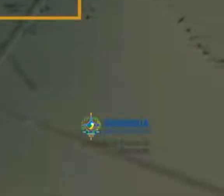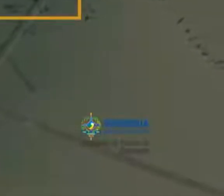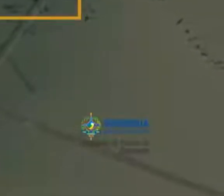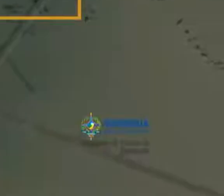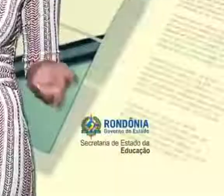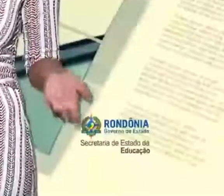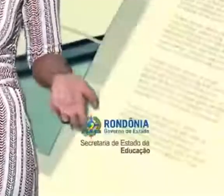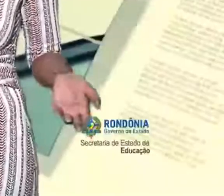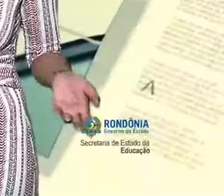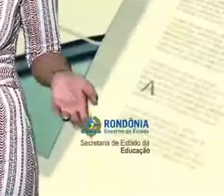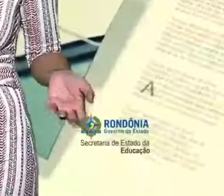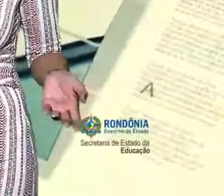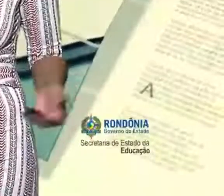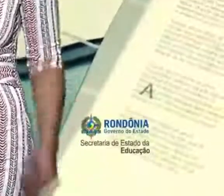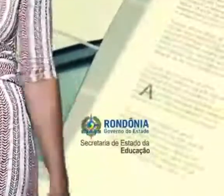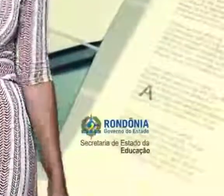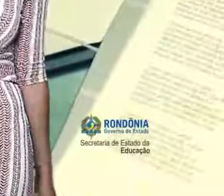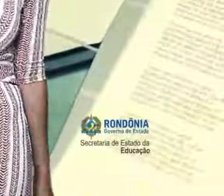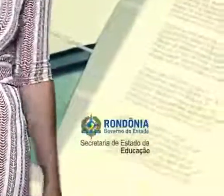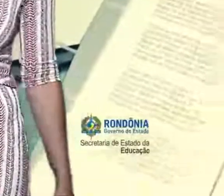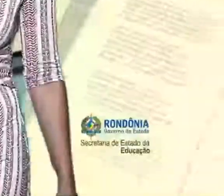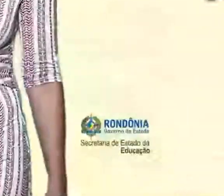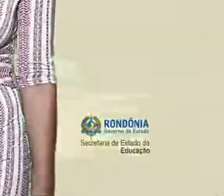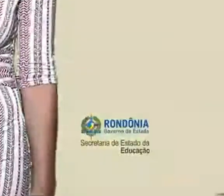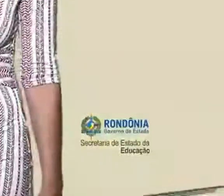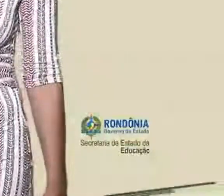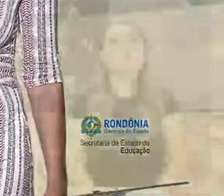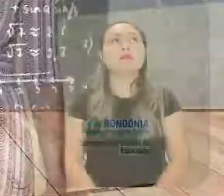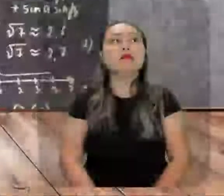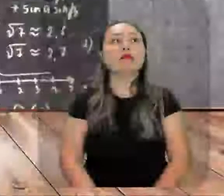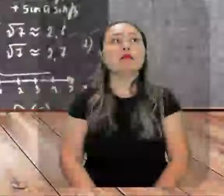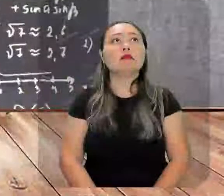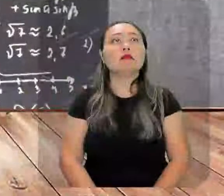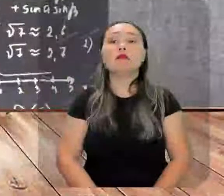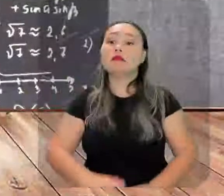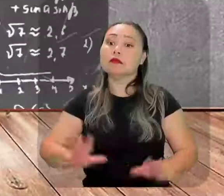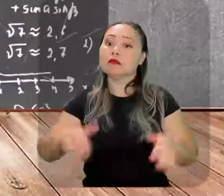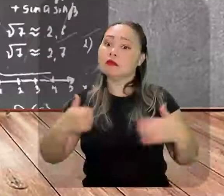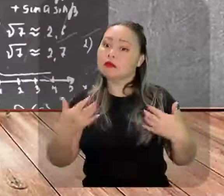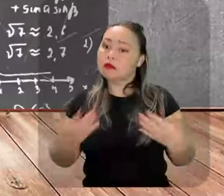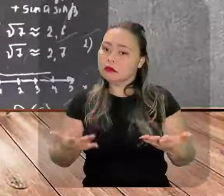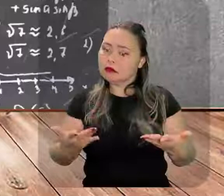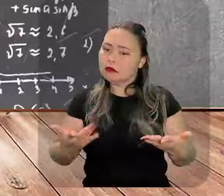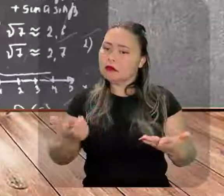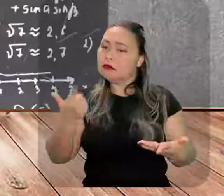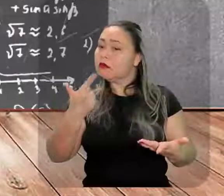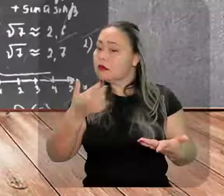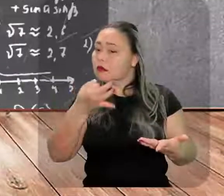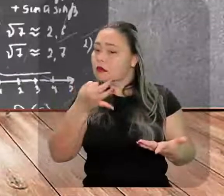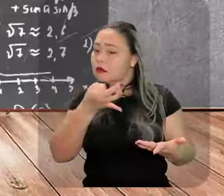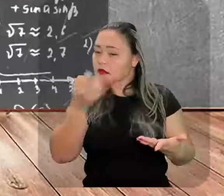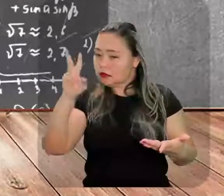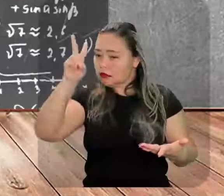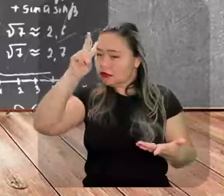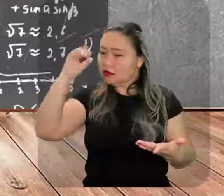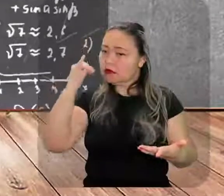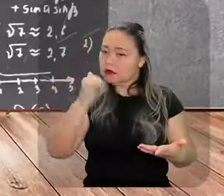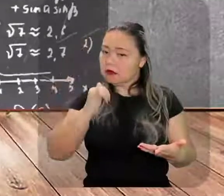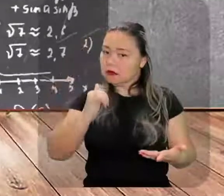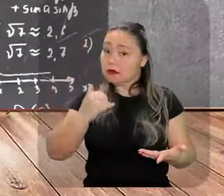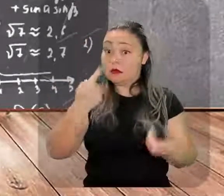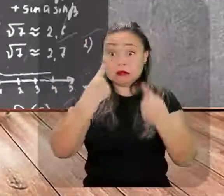sem solução. Né, professores? Agora é com vocês. E aí, o que acharam da história da